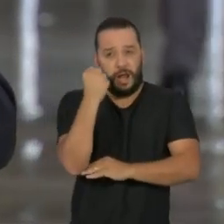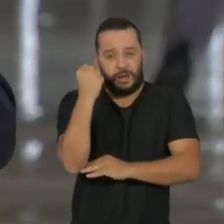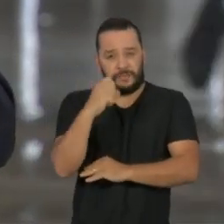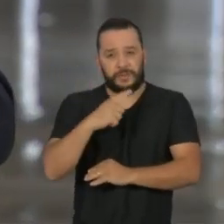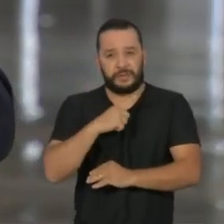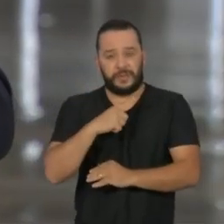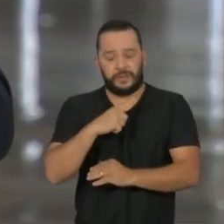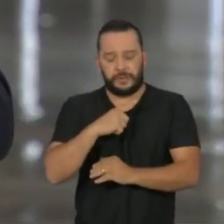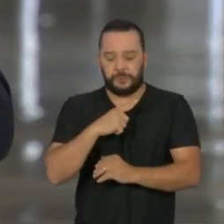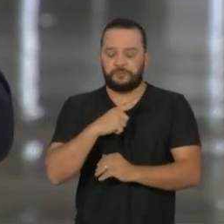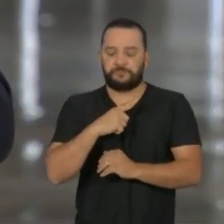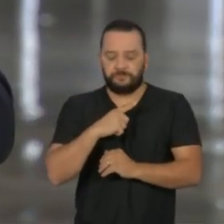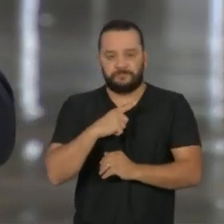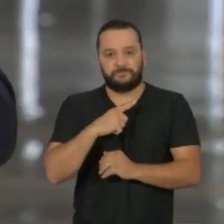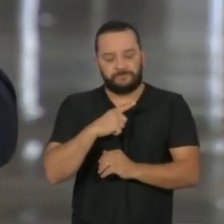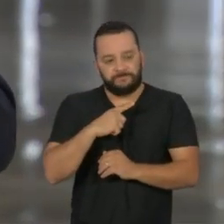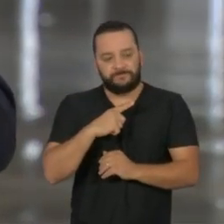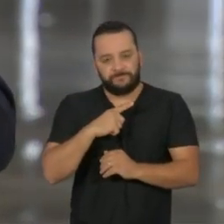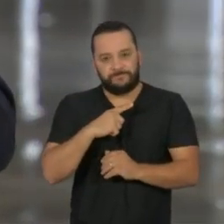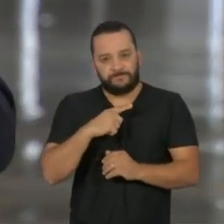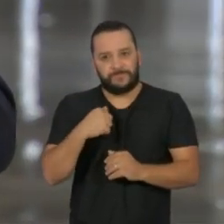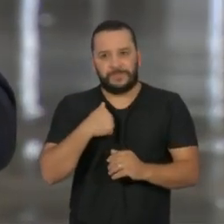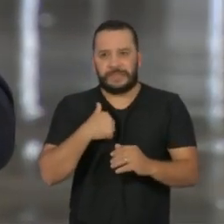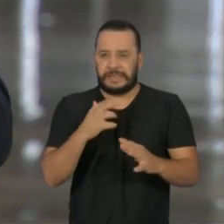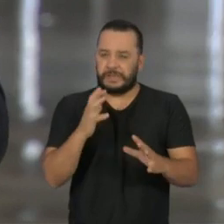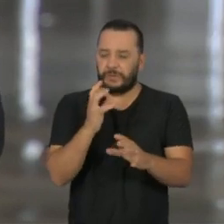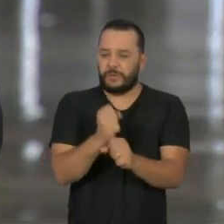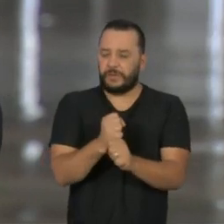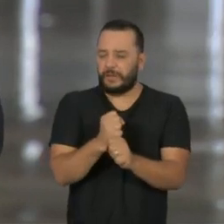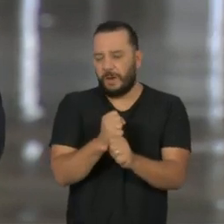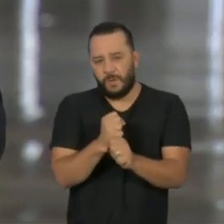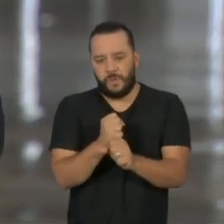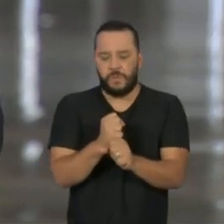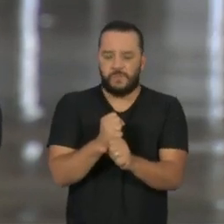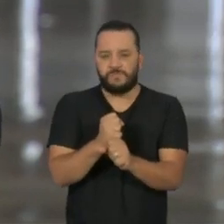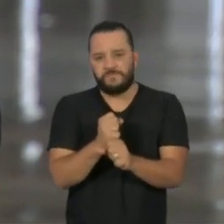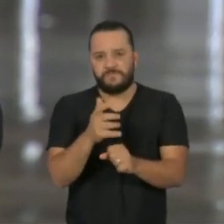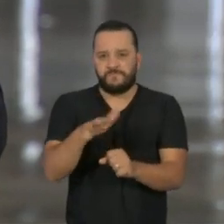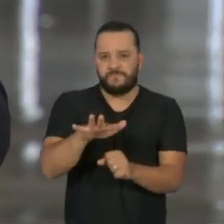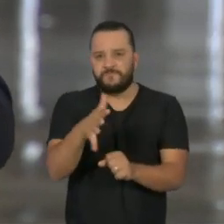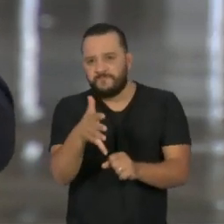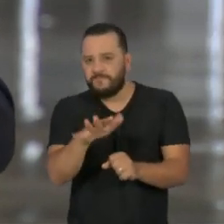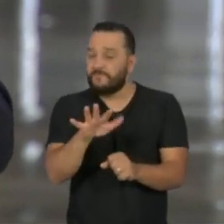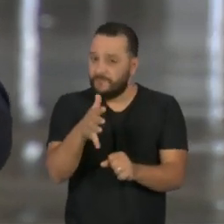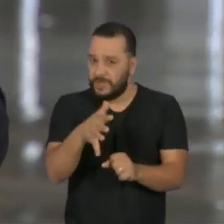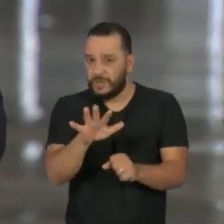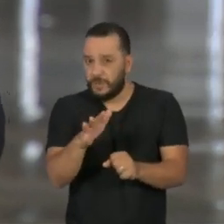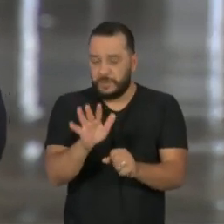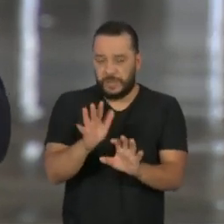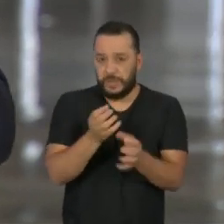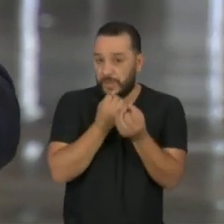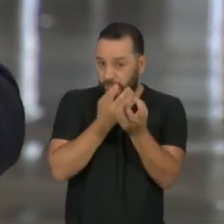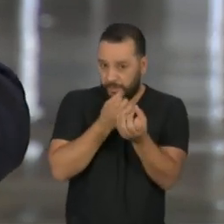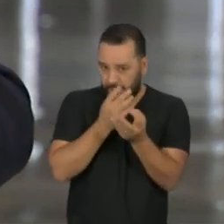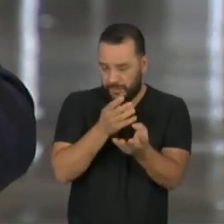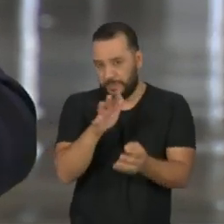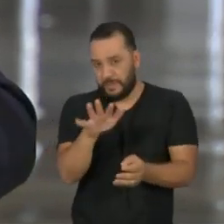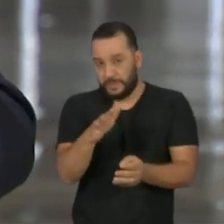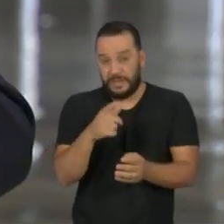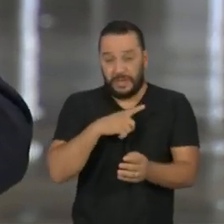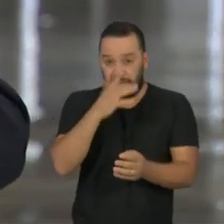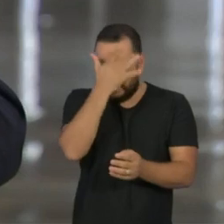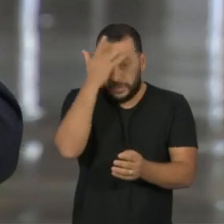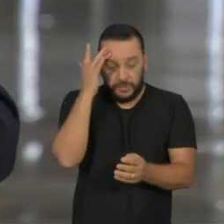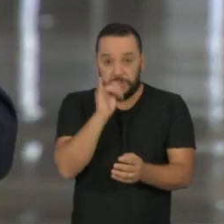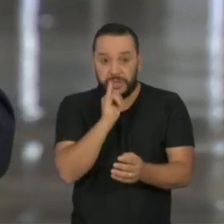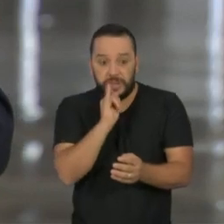nós estaremos computando, para efeito de estatísticas e informação, aqueles que